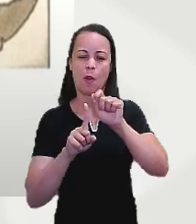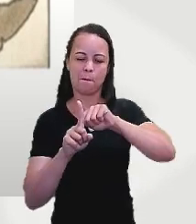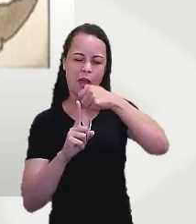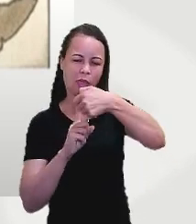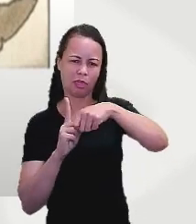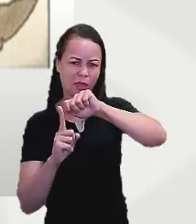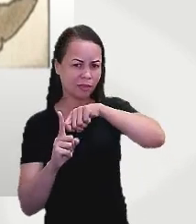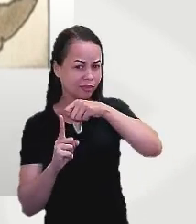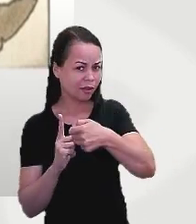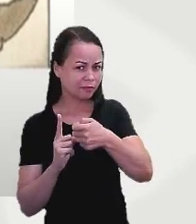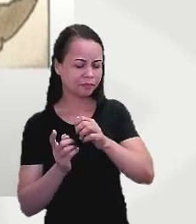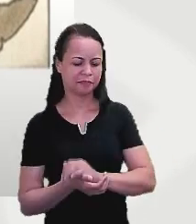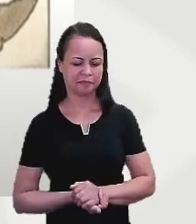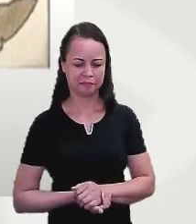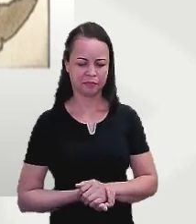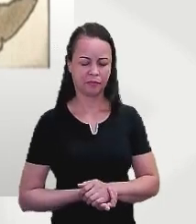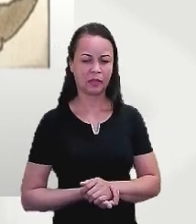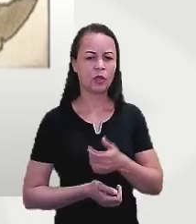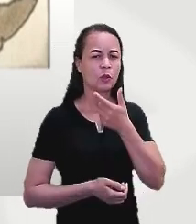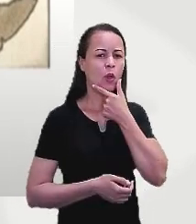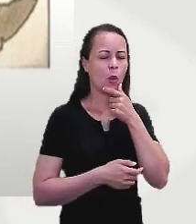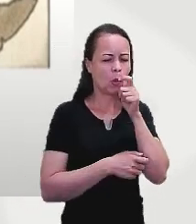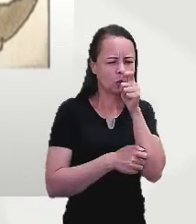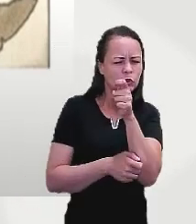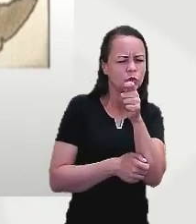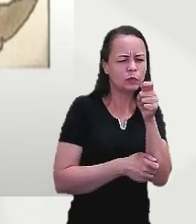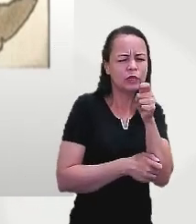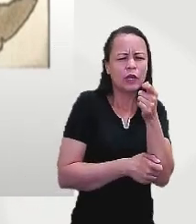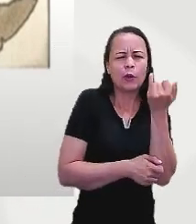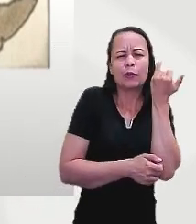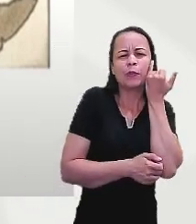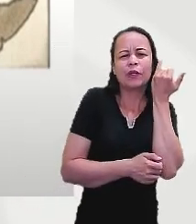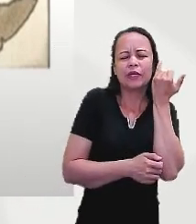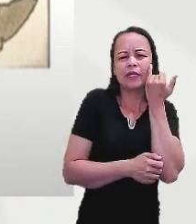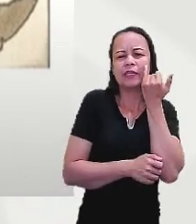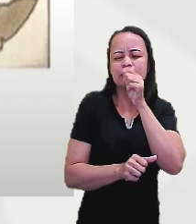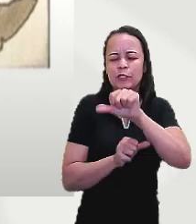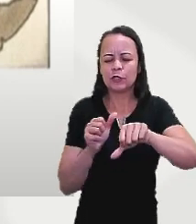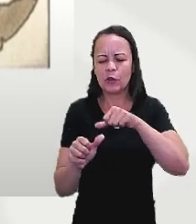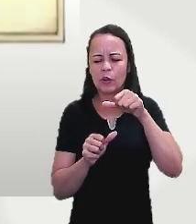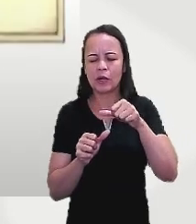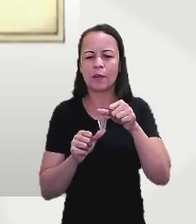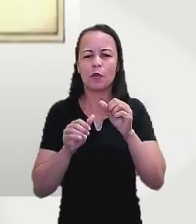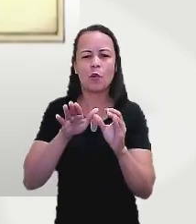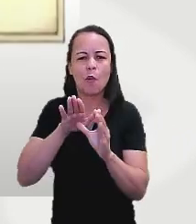Você troca um espião com preguiça por um ladrão de salsicha?